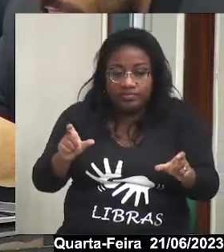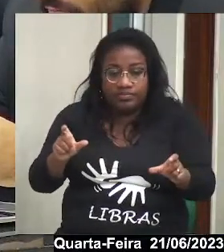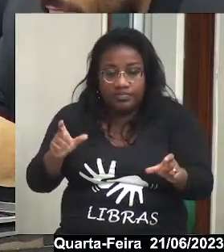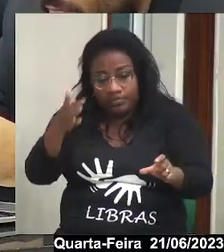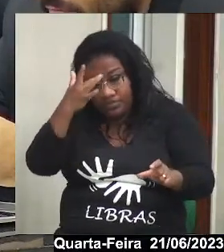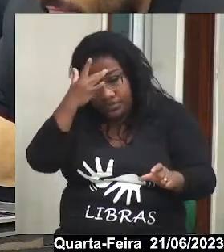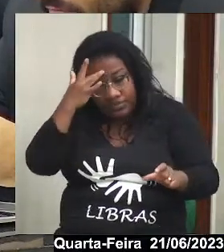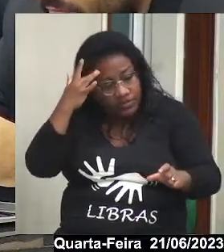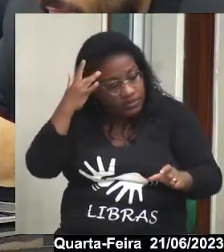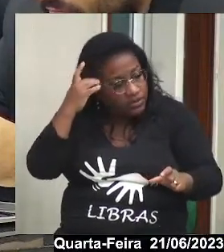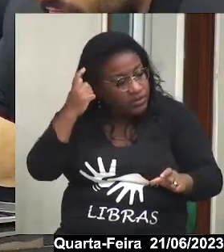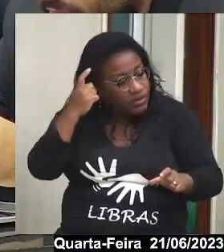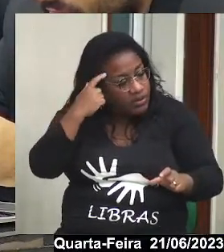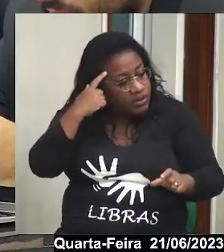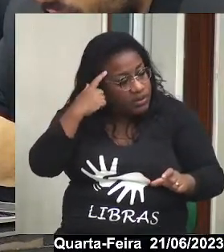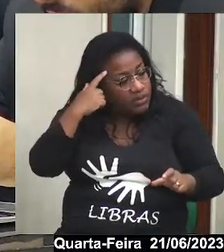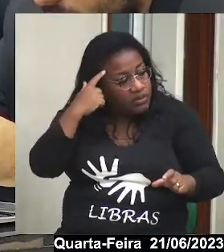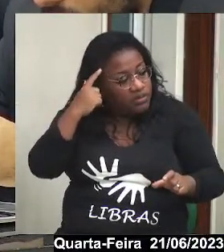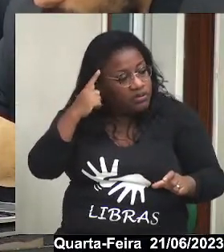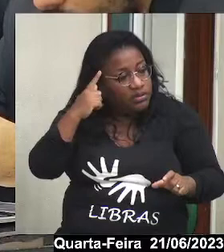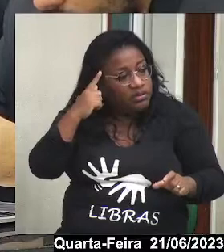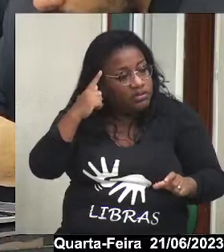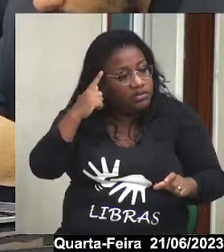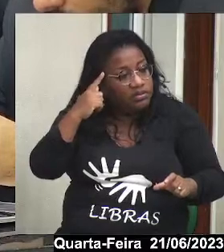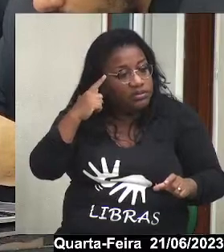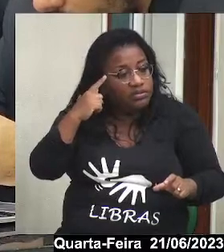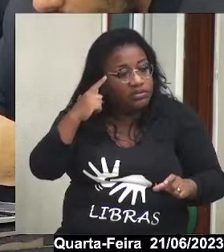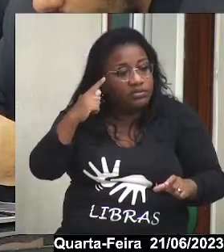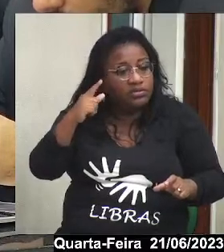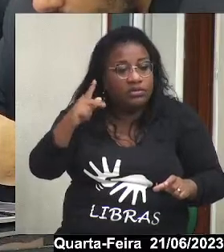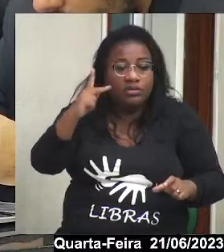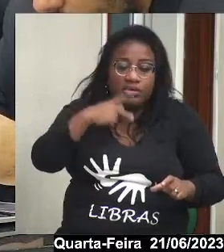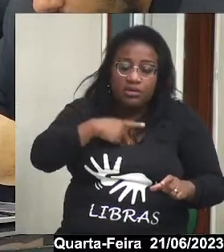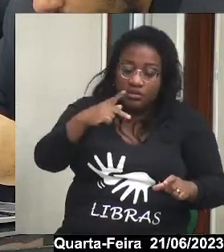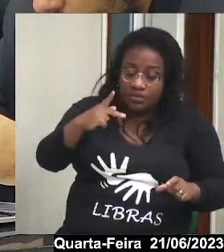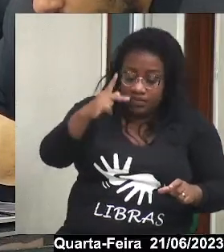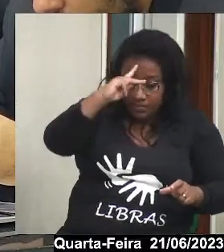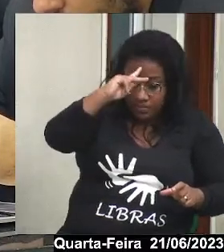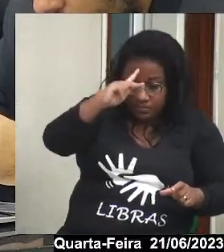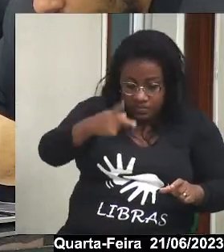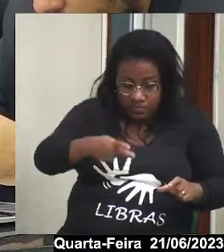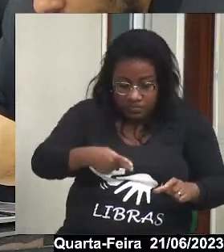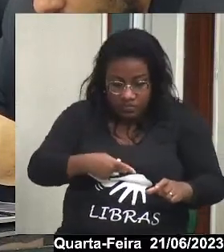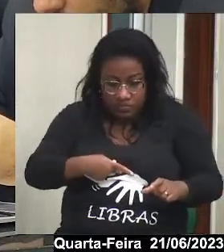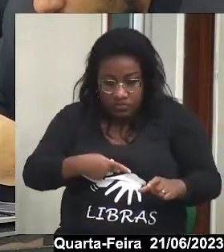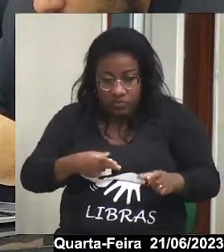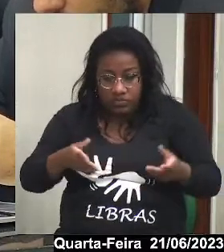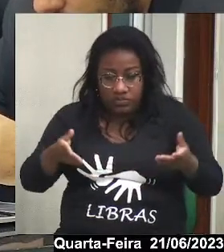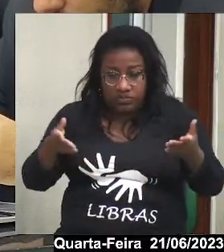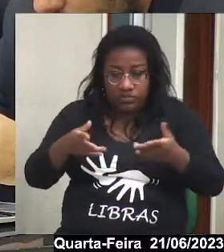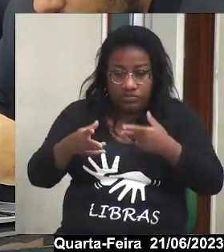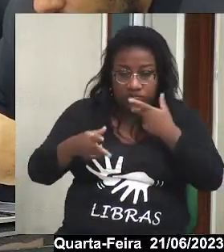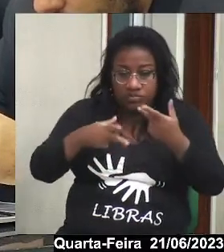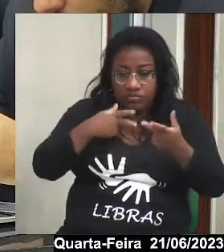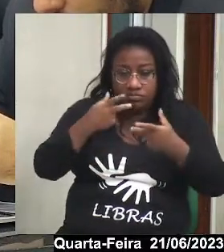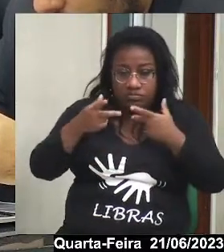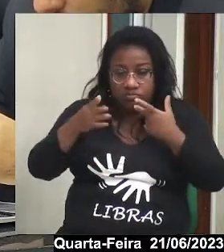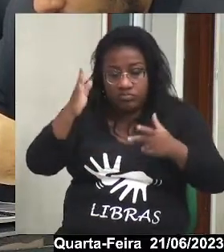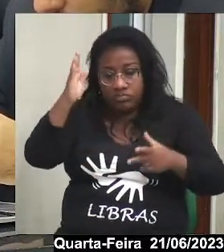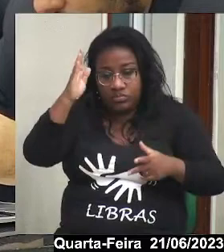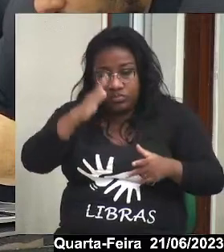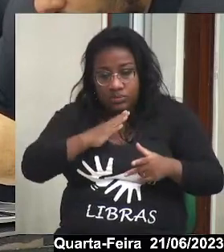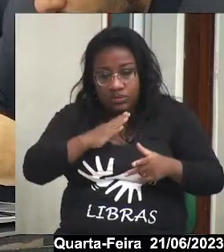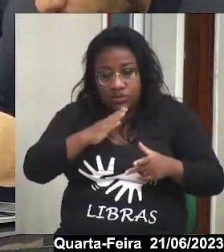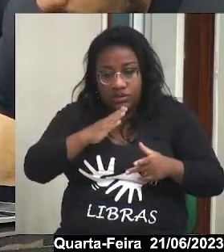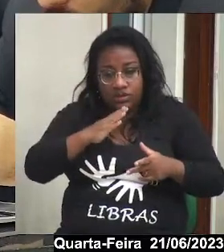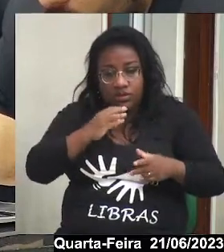pessoas aqui só pensam no seu próprio umbigo, né? Muitas pessoas aqui só querem levar vantagem, né, falando mal de outras